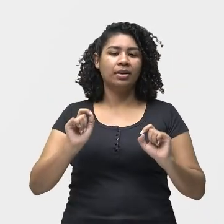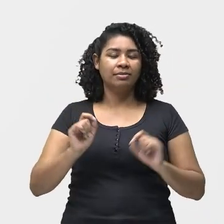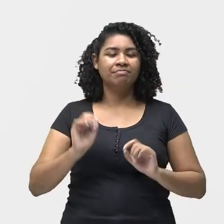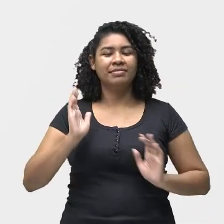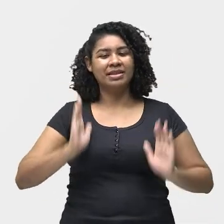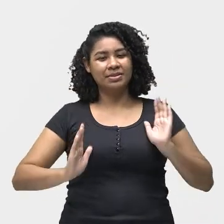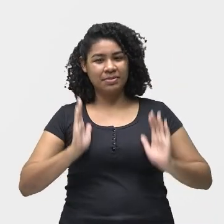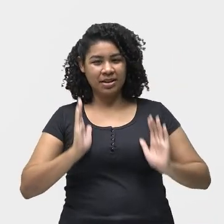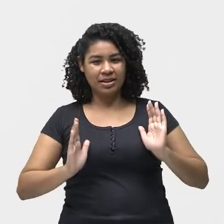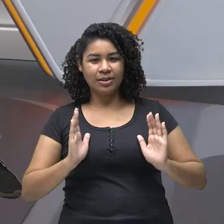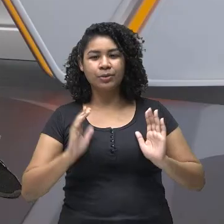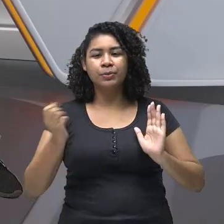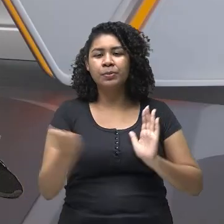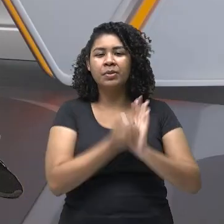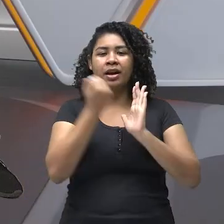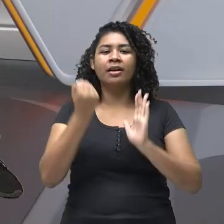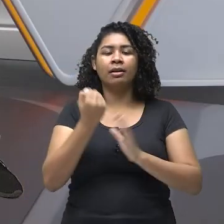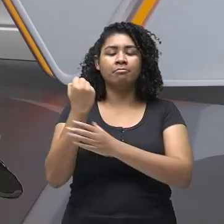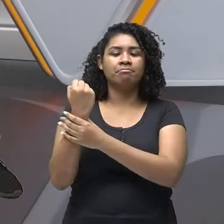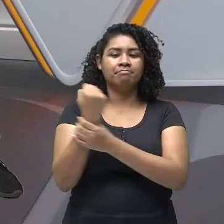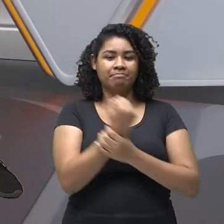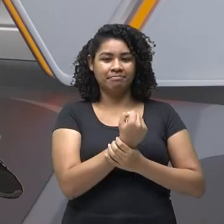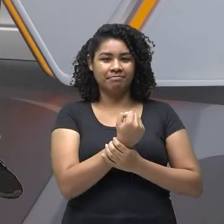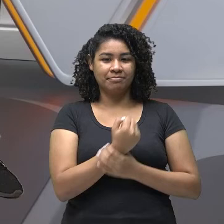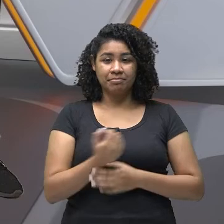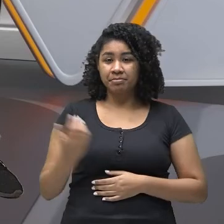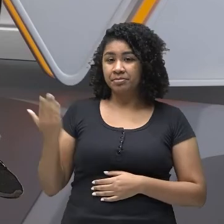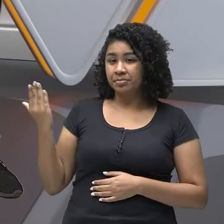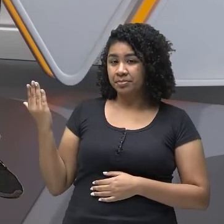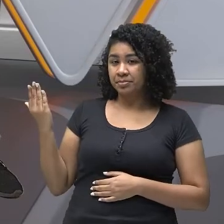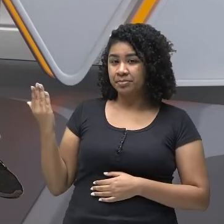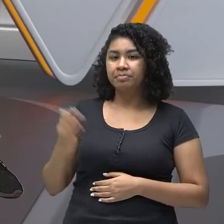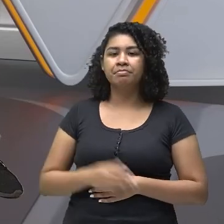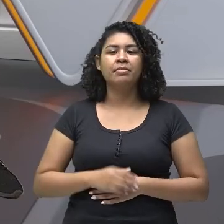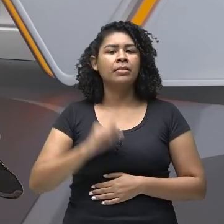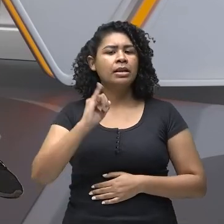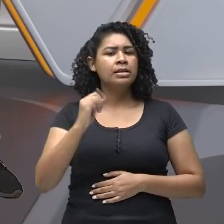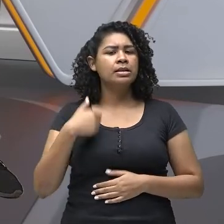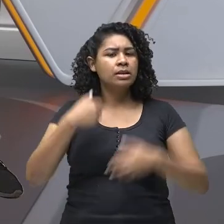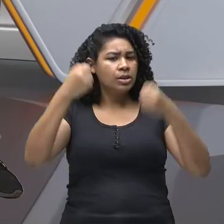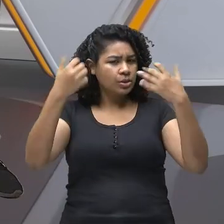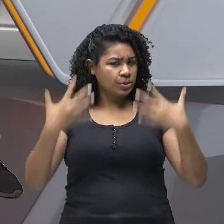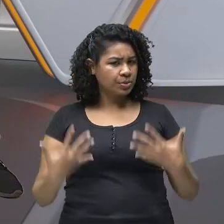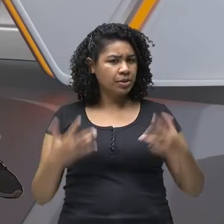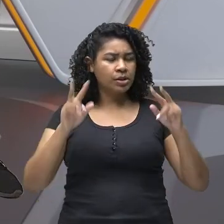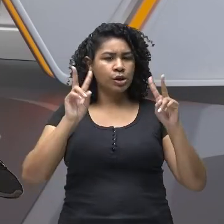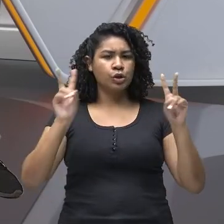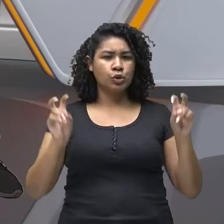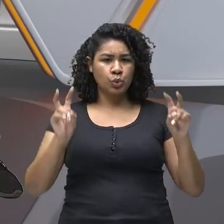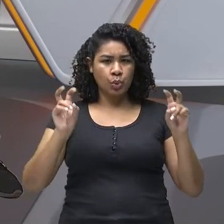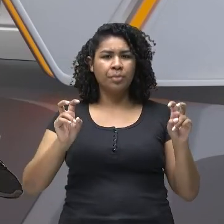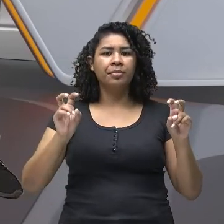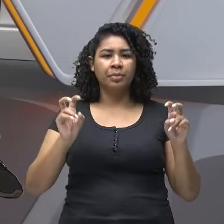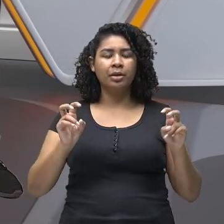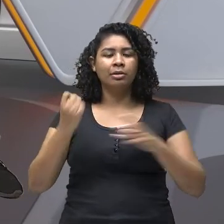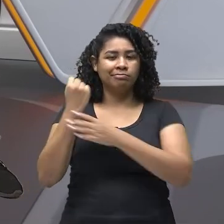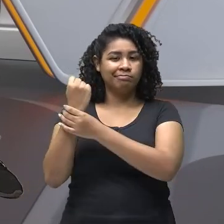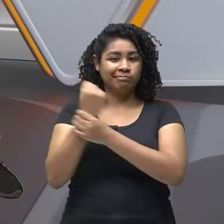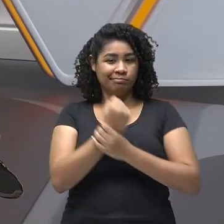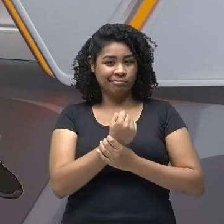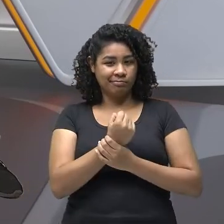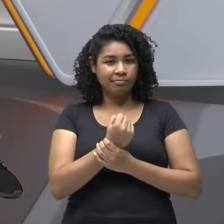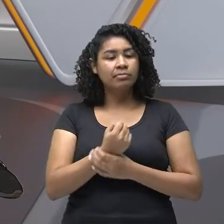o símbolo máximo do absolutismo. Então, quando nós falamos nesse momento da questão do absolutismo, nós